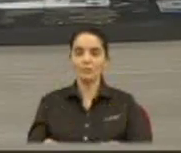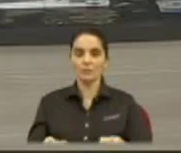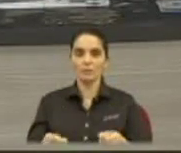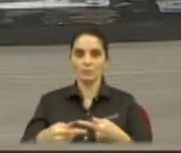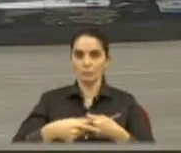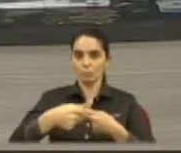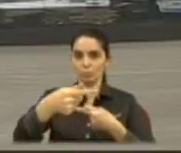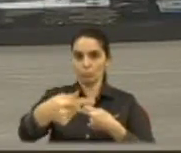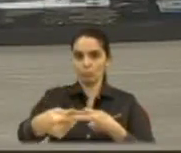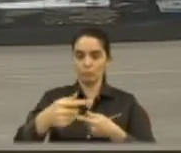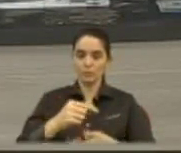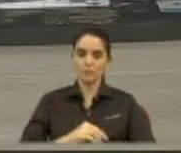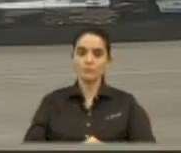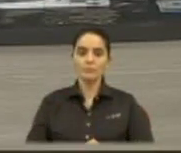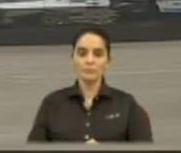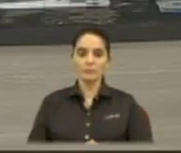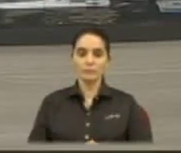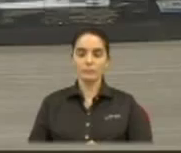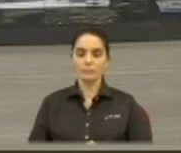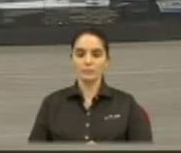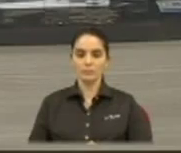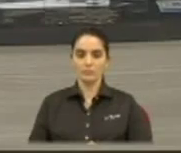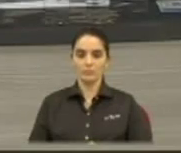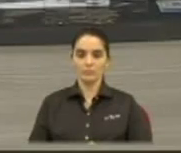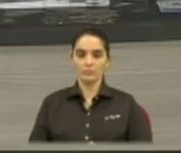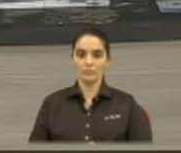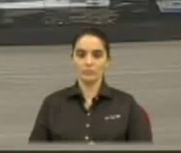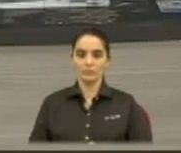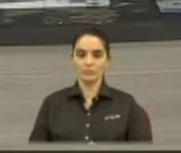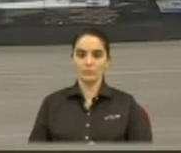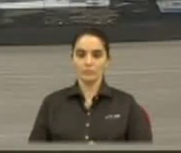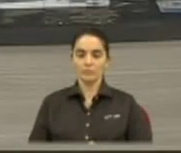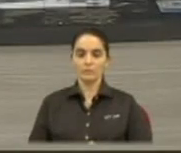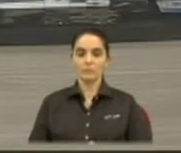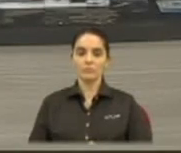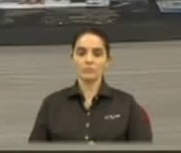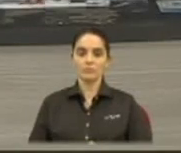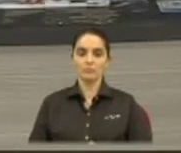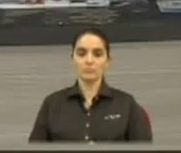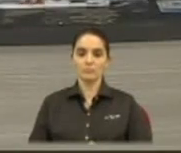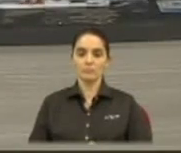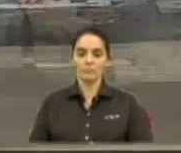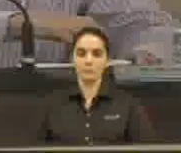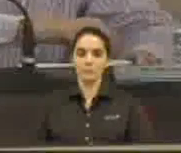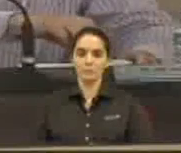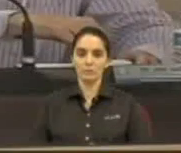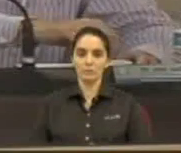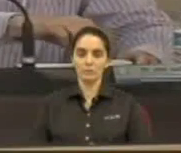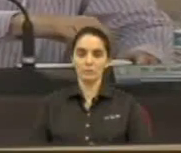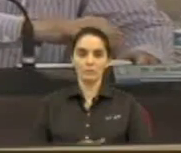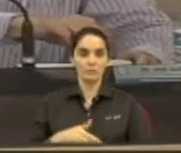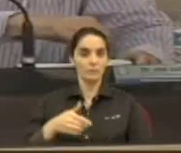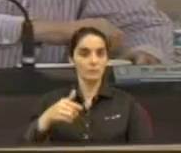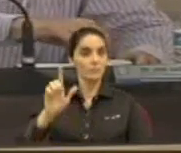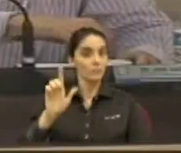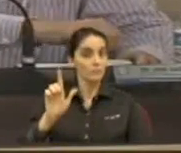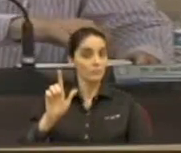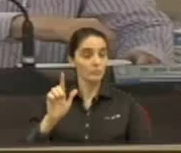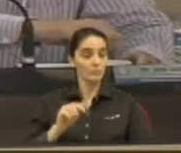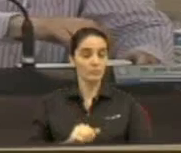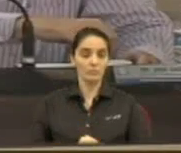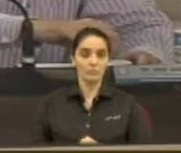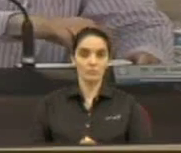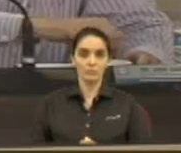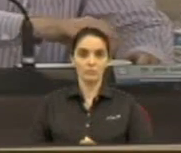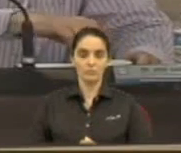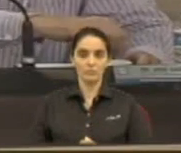uma sessão. Aliás, por esta sessão. Antes de iniciar,